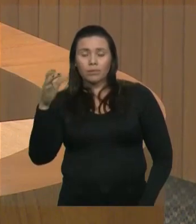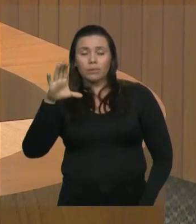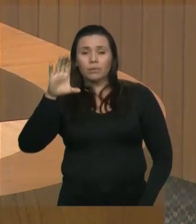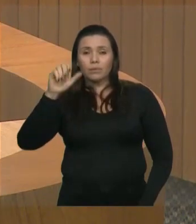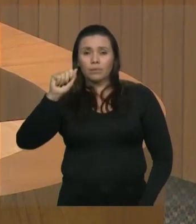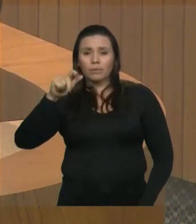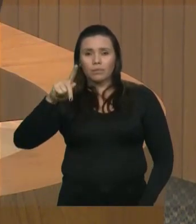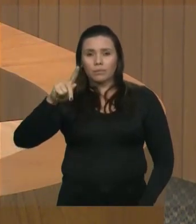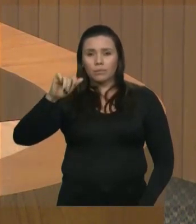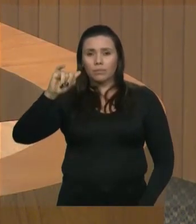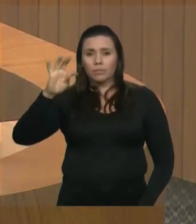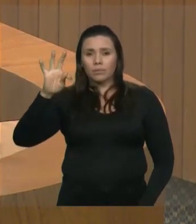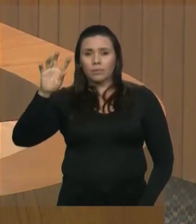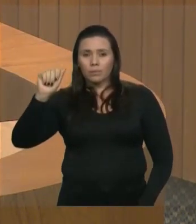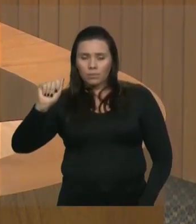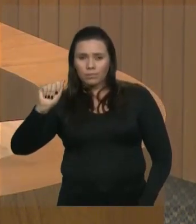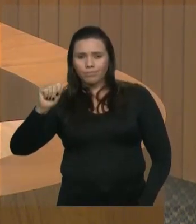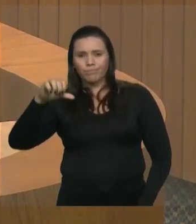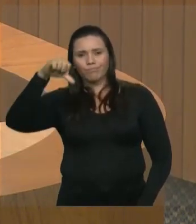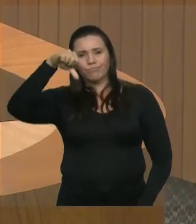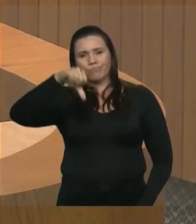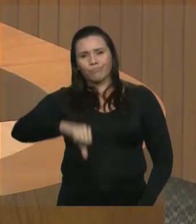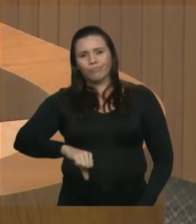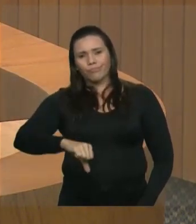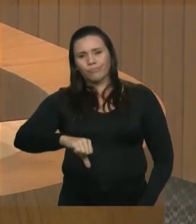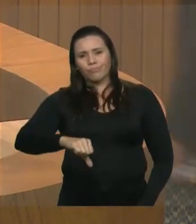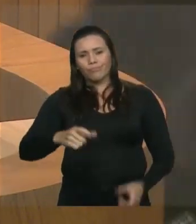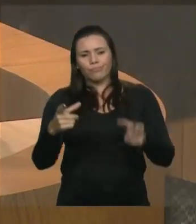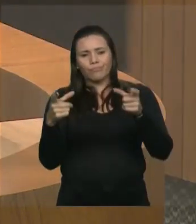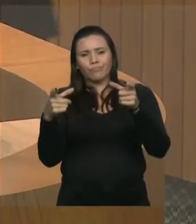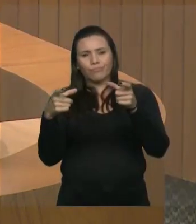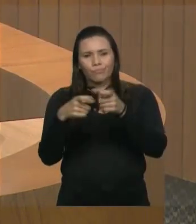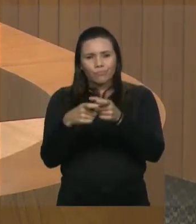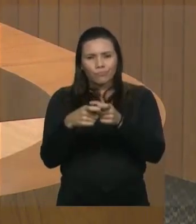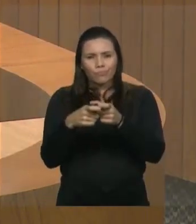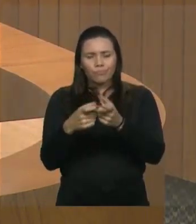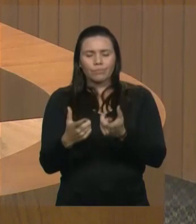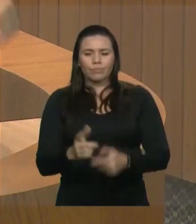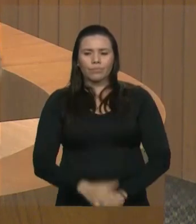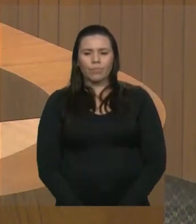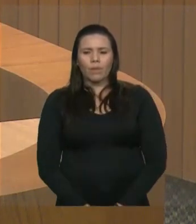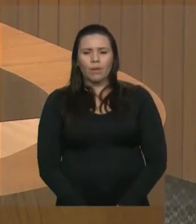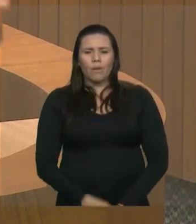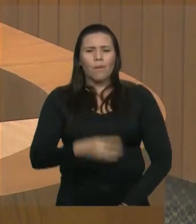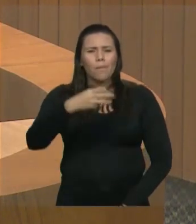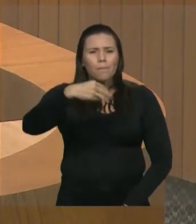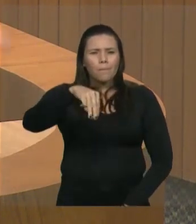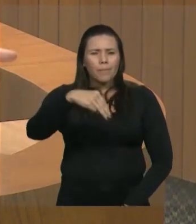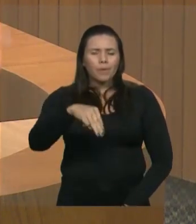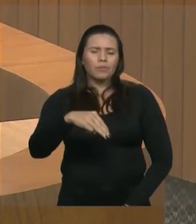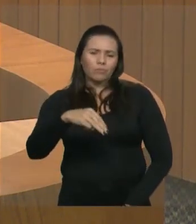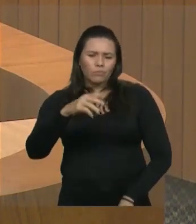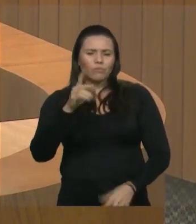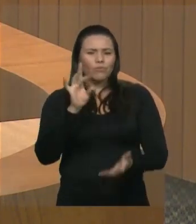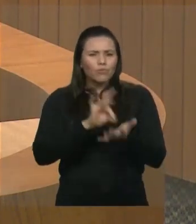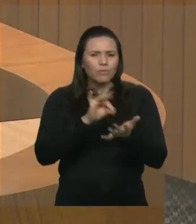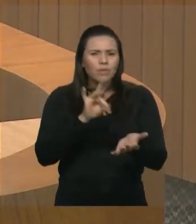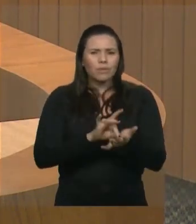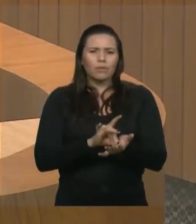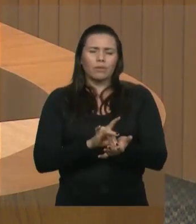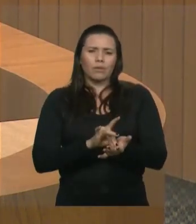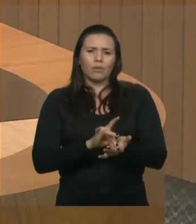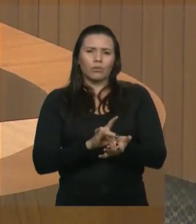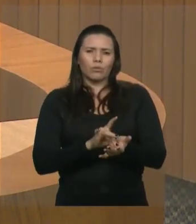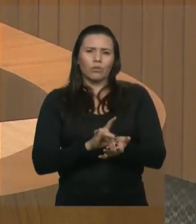real. Com base no Maranhão de verdade, no Maranhão real, é que nós podemos construir um Maranhão